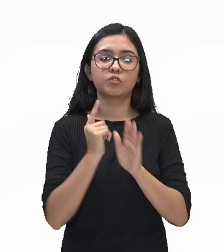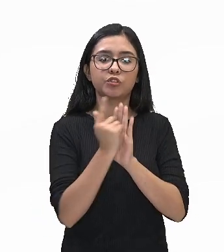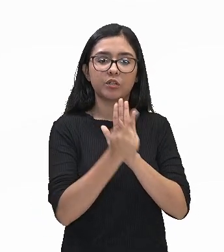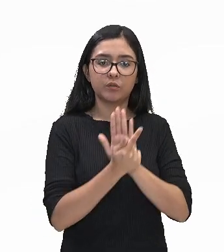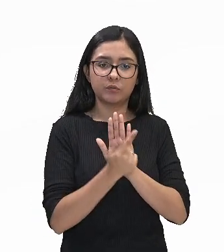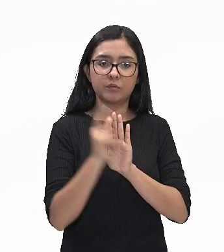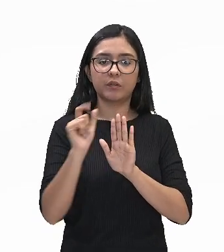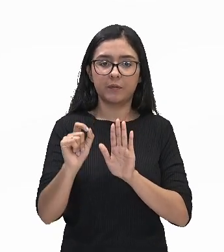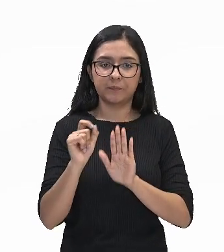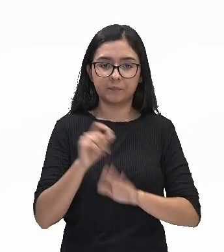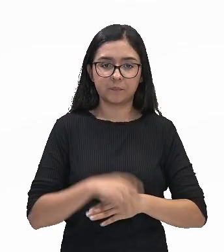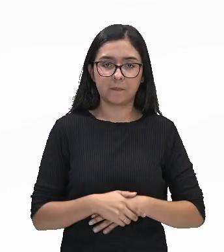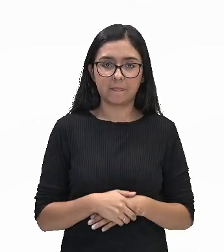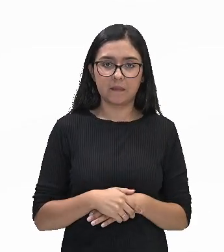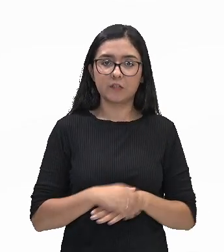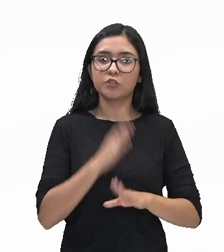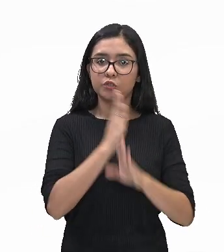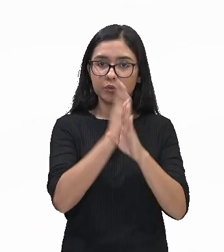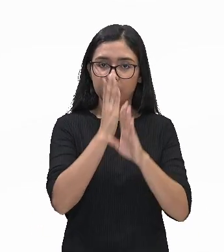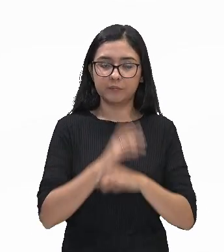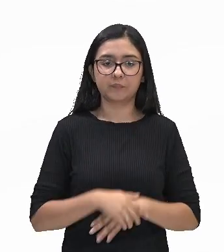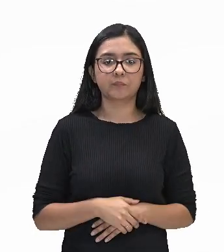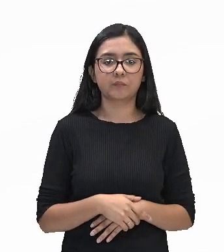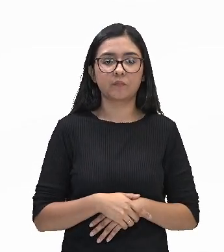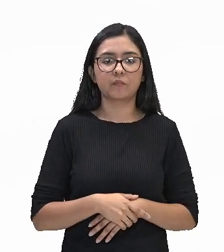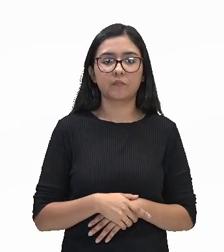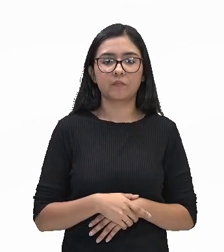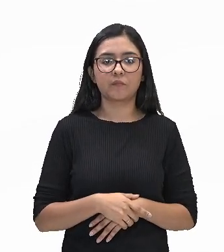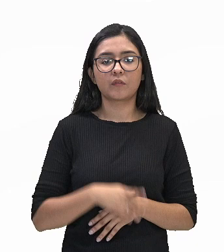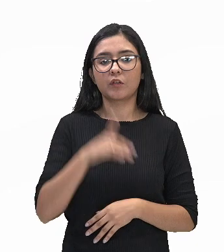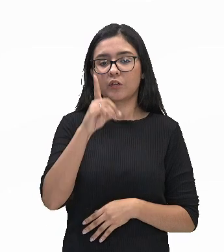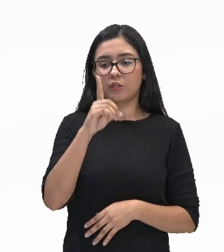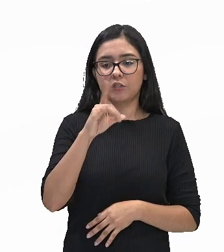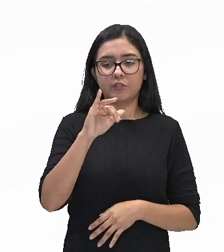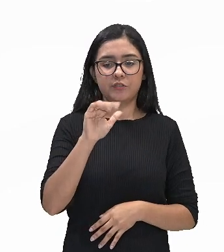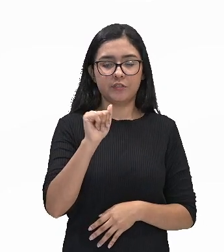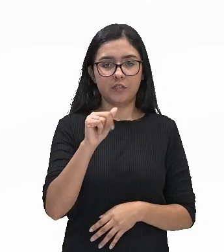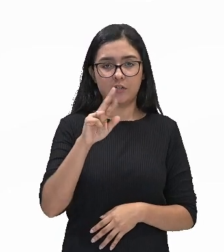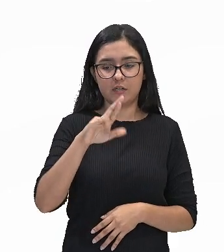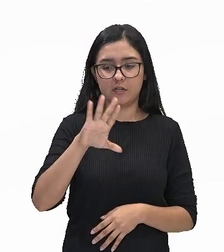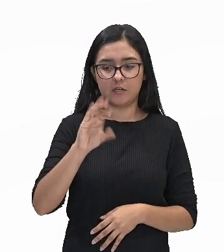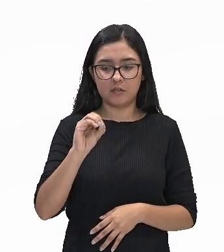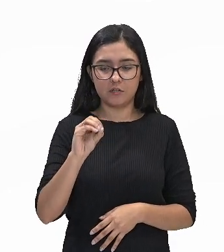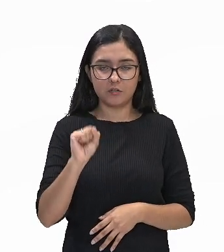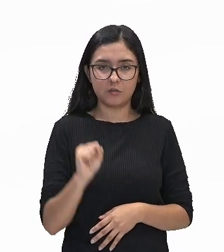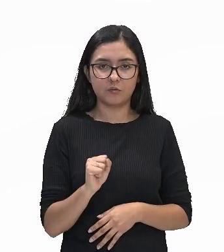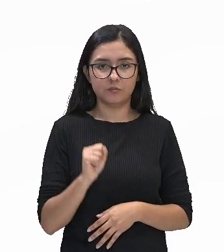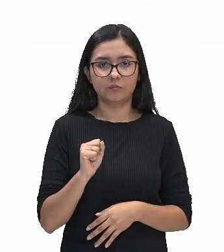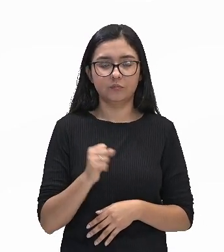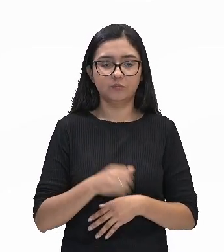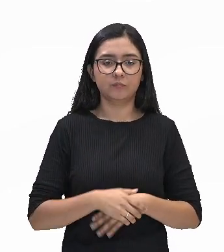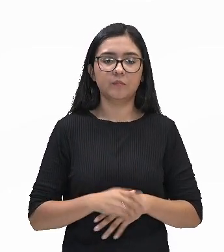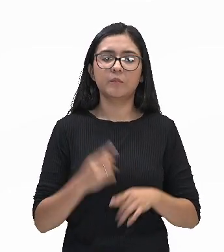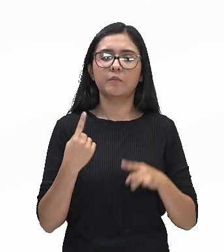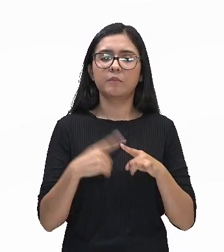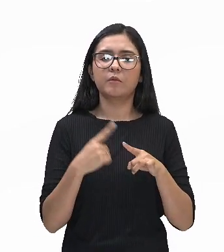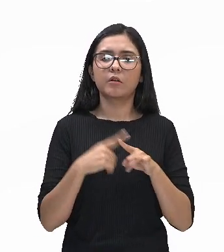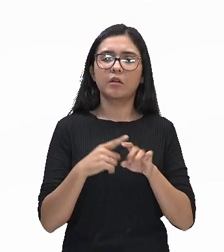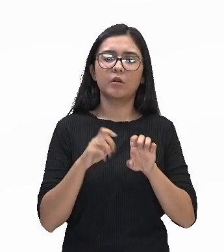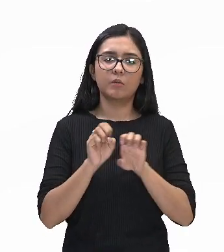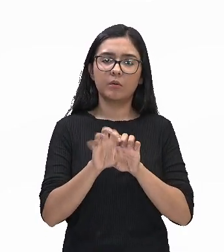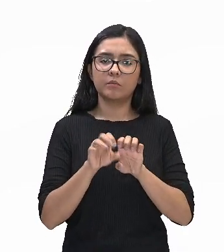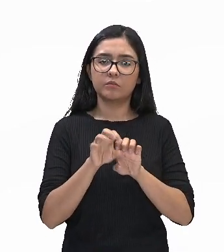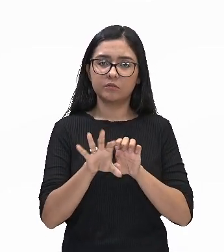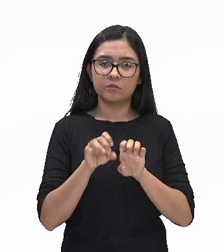gêneros. Então, a gente vê que nos diários, por que o emissor,